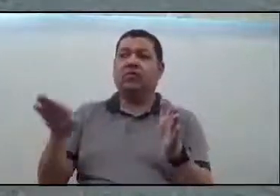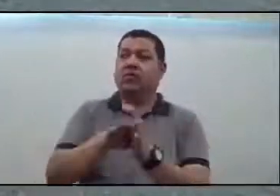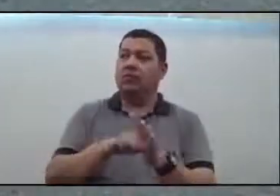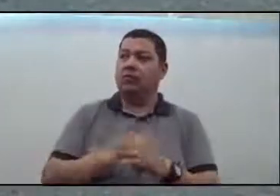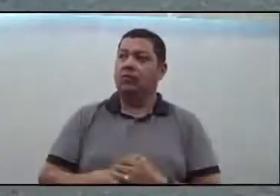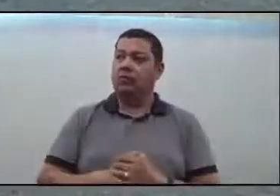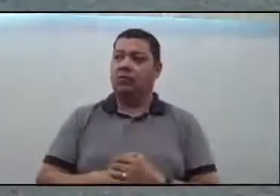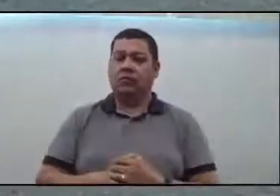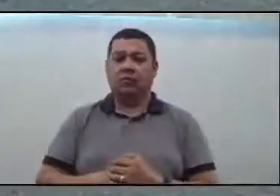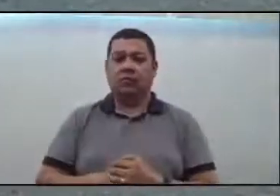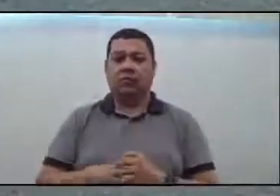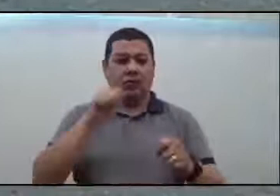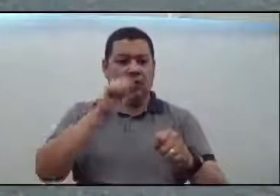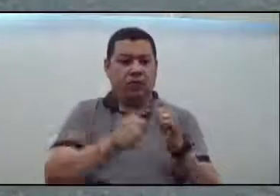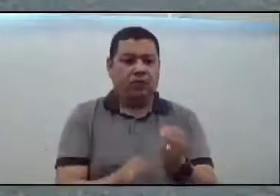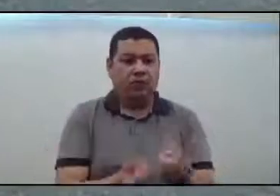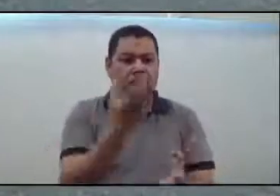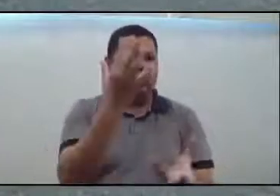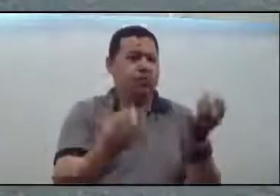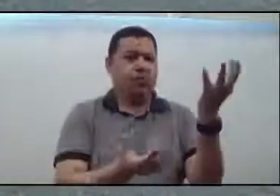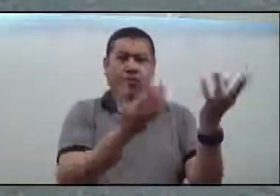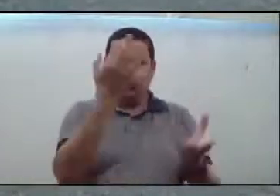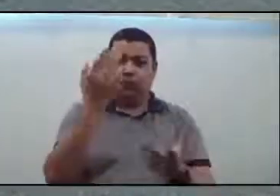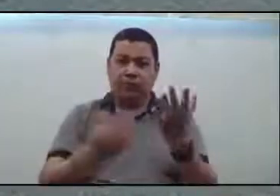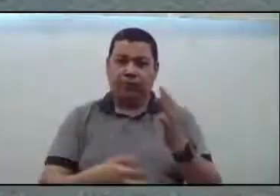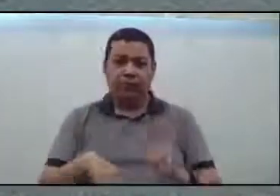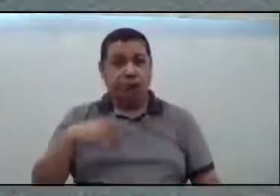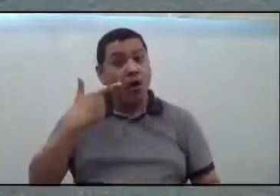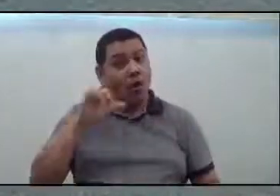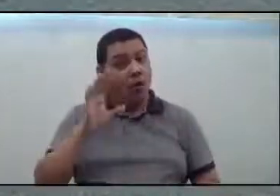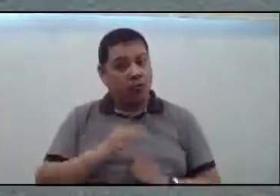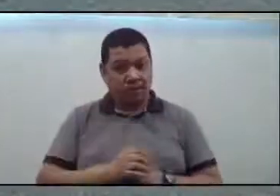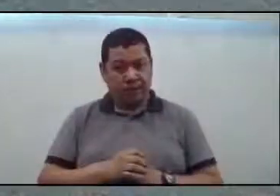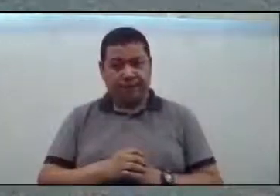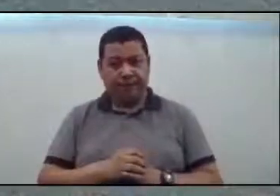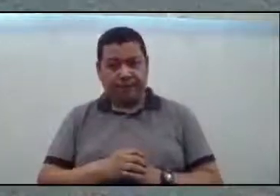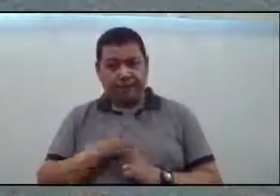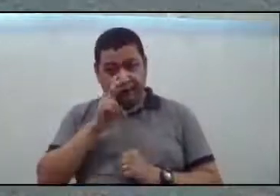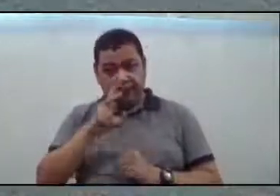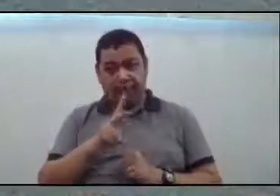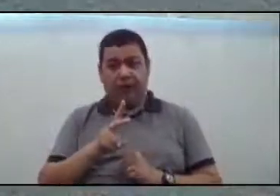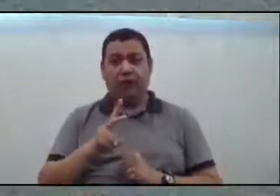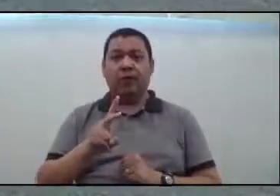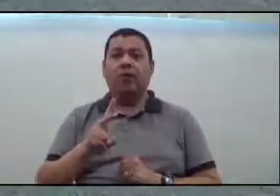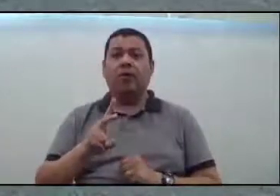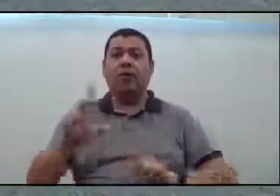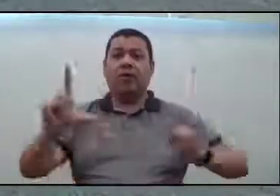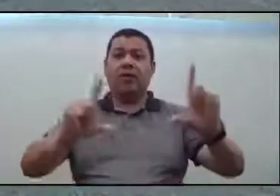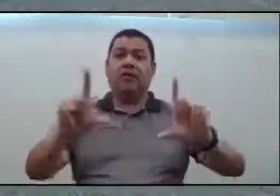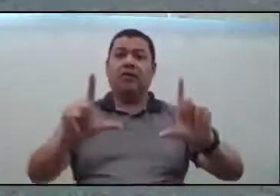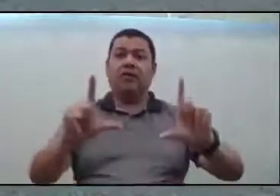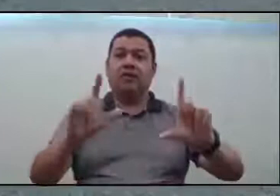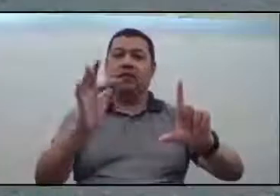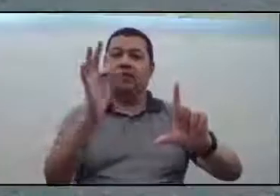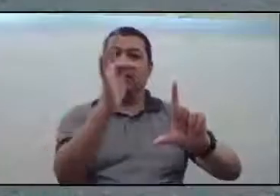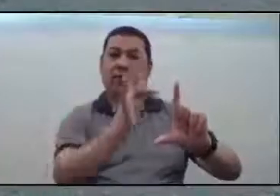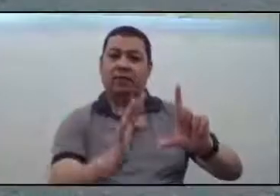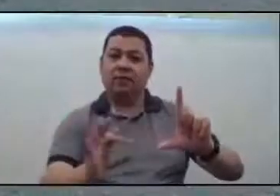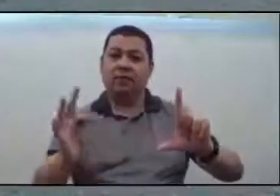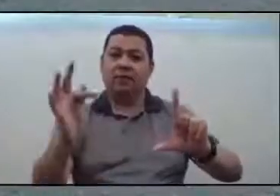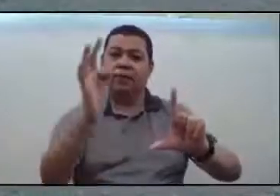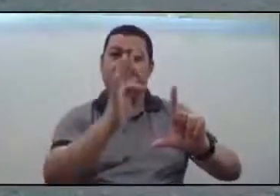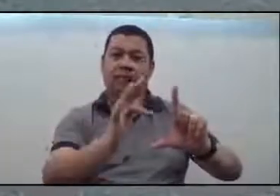taca fogo nos maquinários. Ontem eu estava acompanhando, vendo o Fantástico, e vi quantas PC que foi